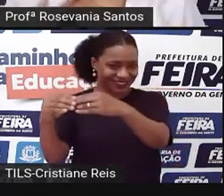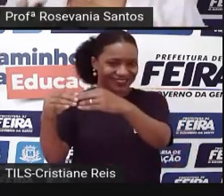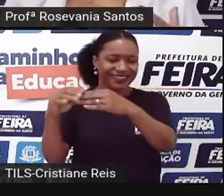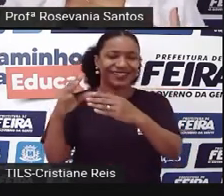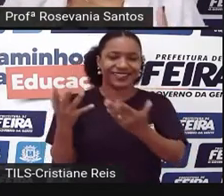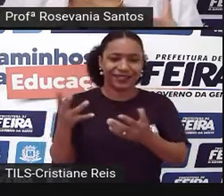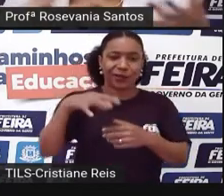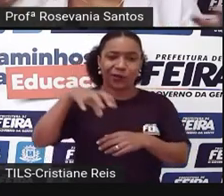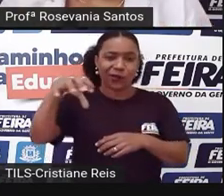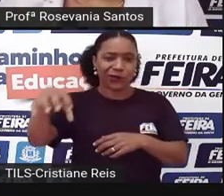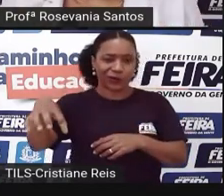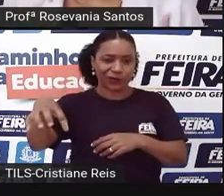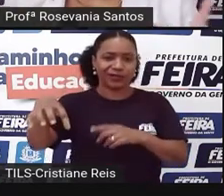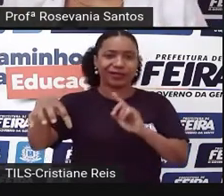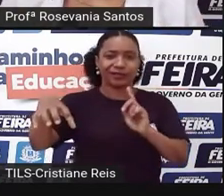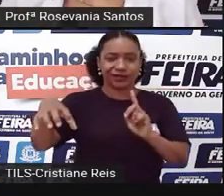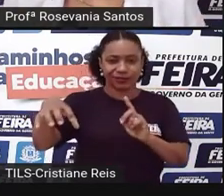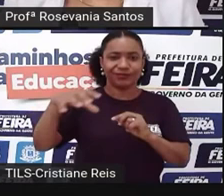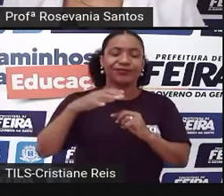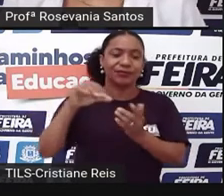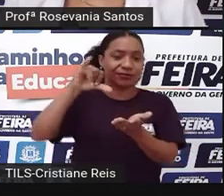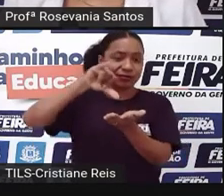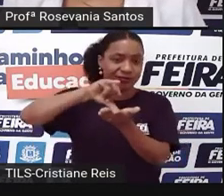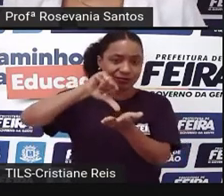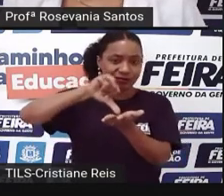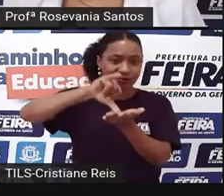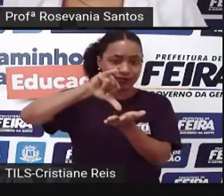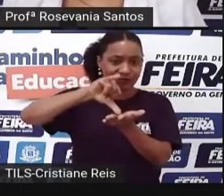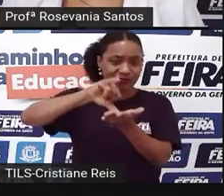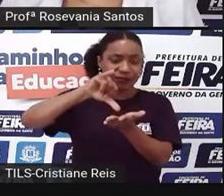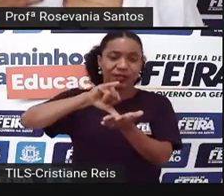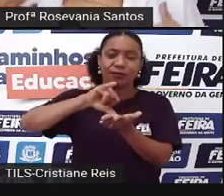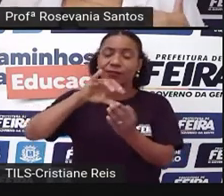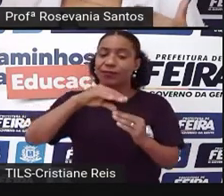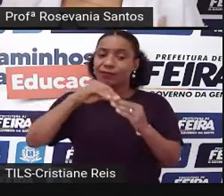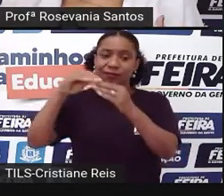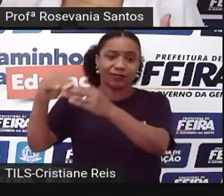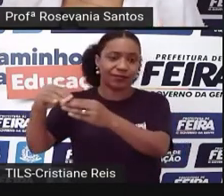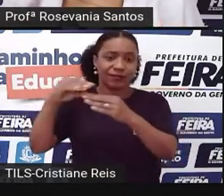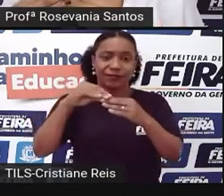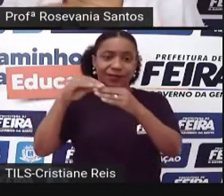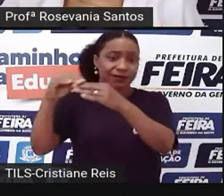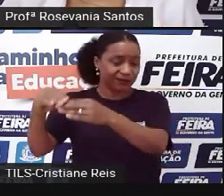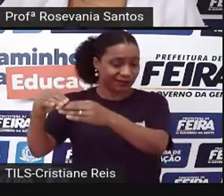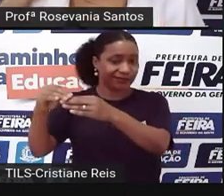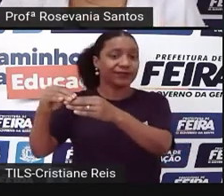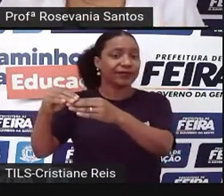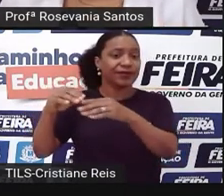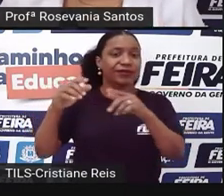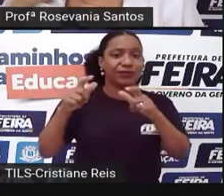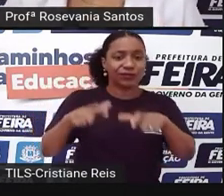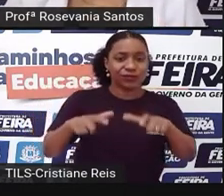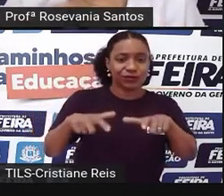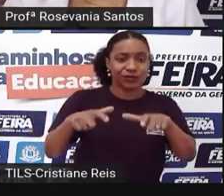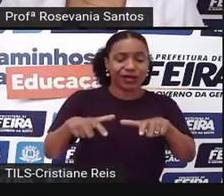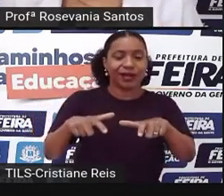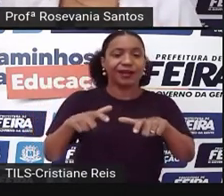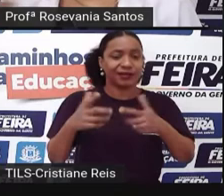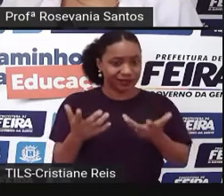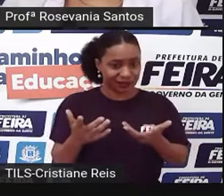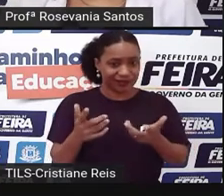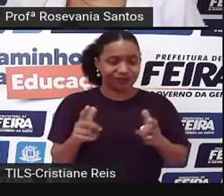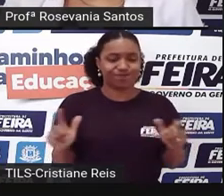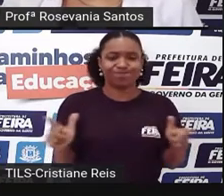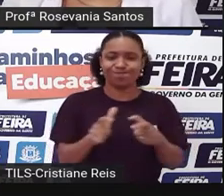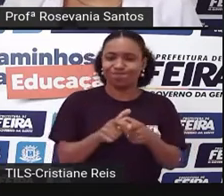colônia não ficava, né, praticamente com recurso nenhum. E aí, o fato dessa retirada